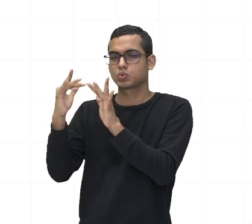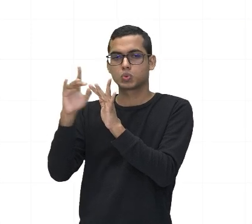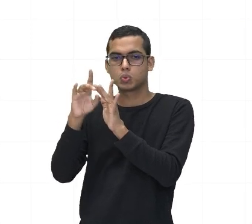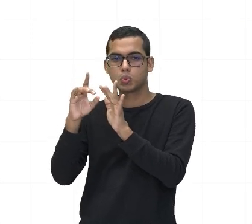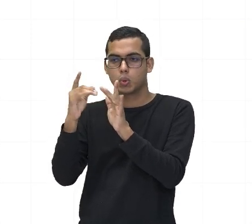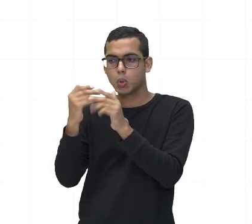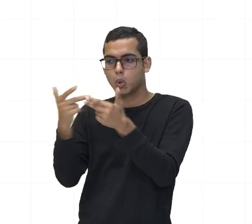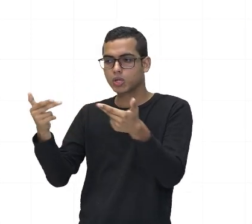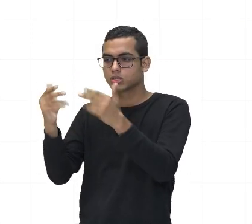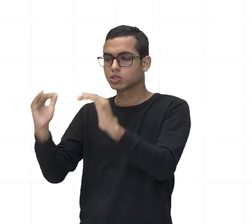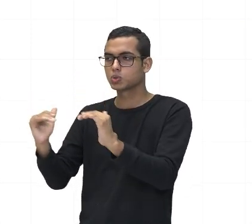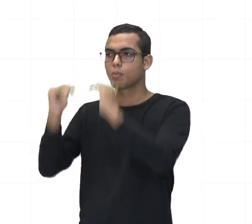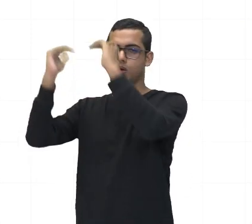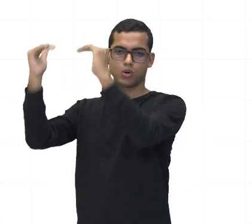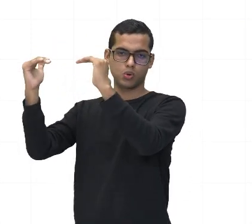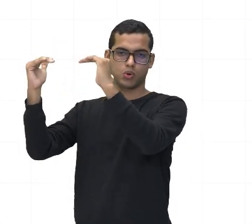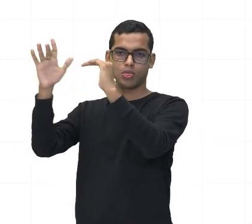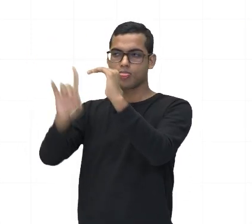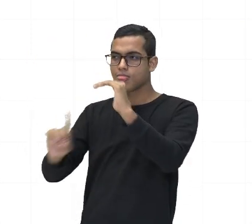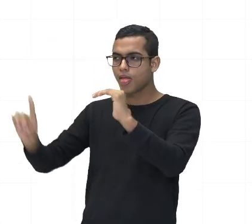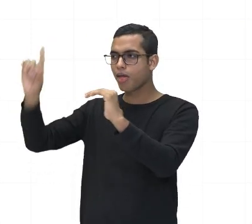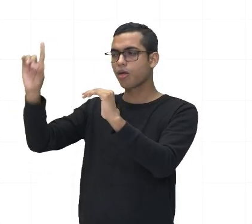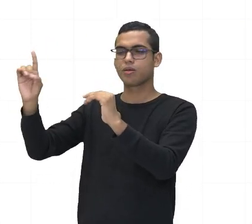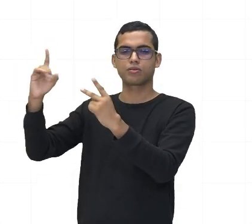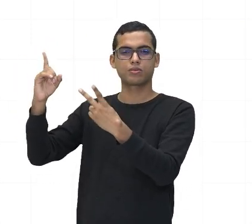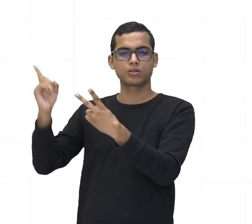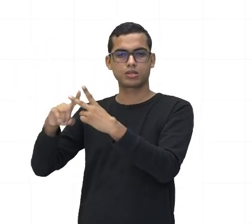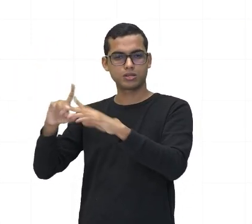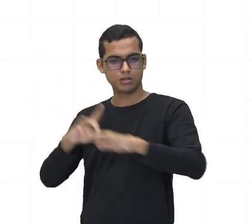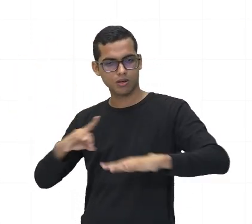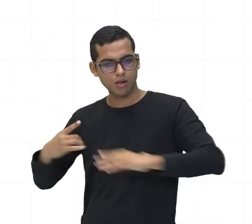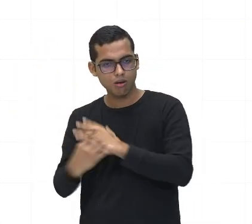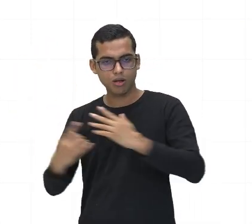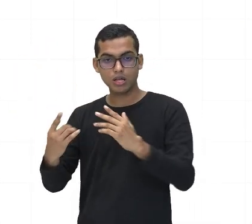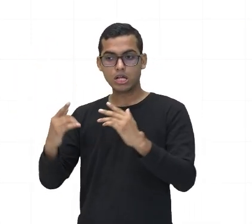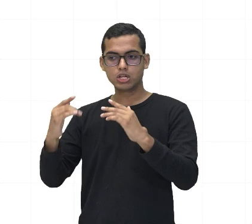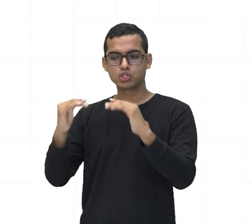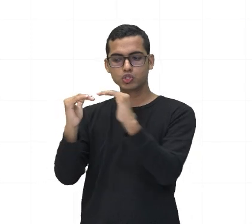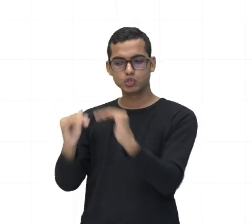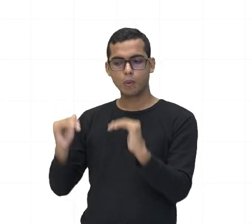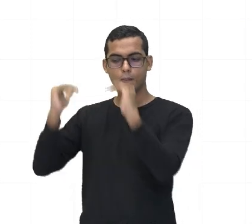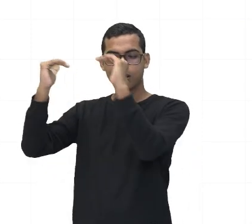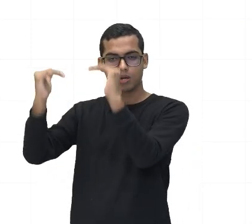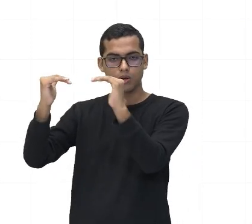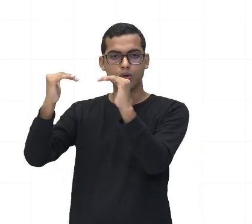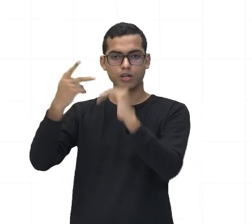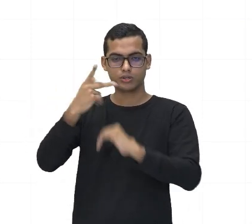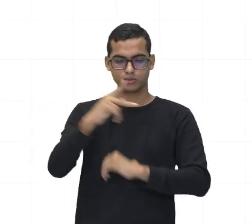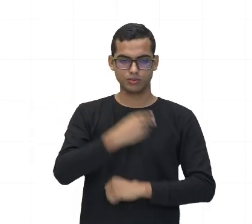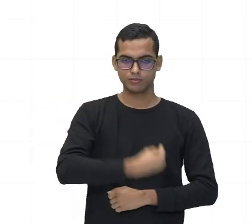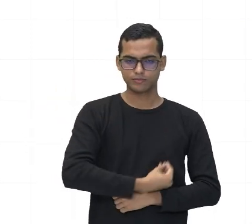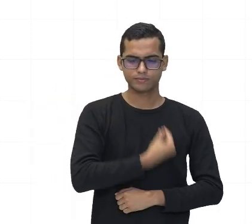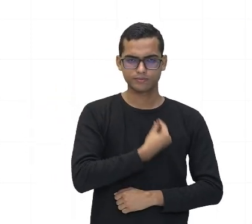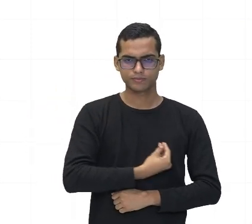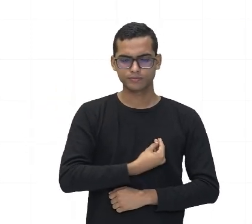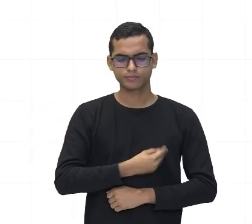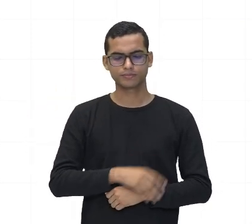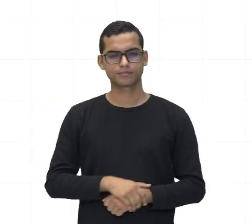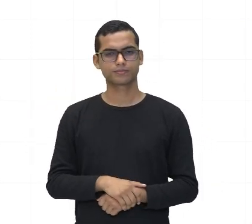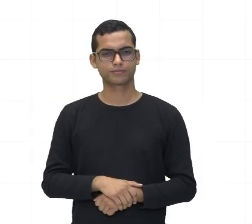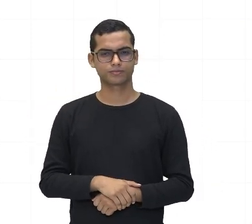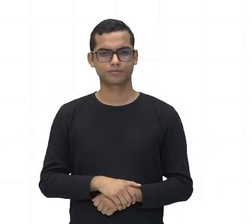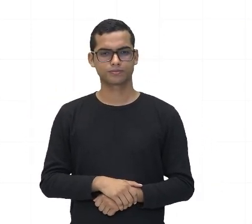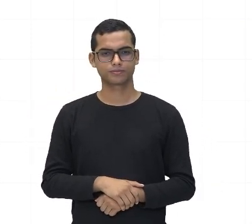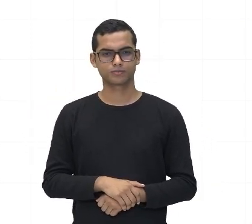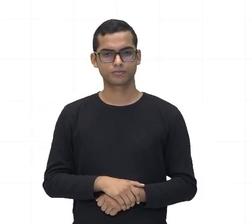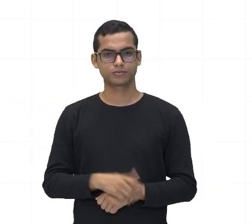o mundo material. E isso deve inspirar fé, esperança e